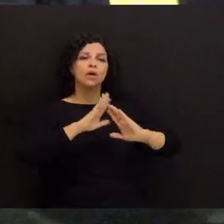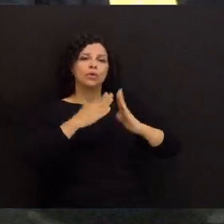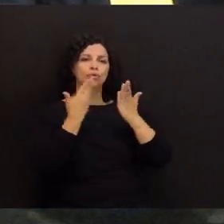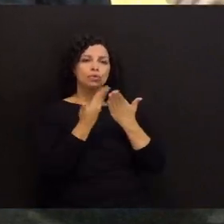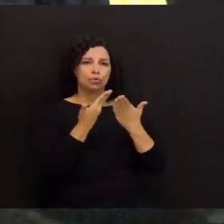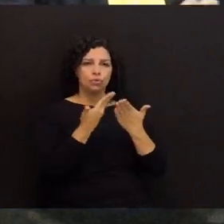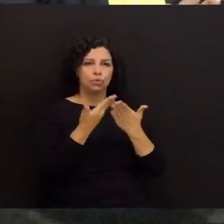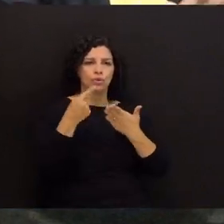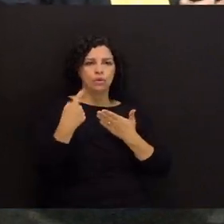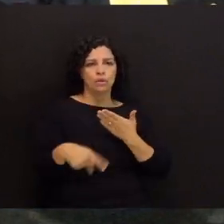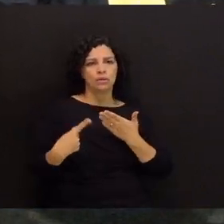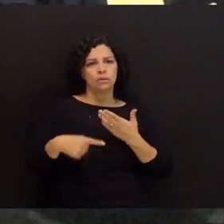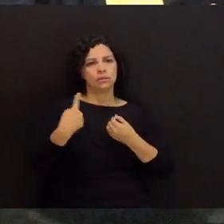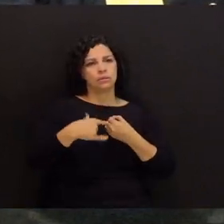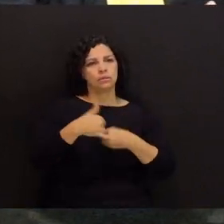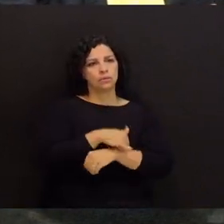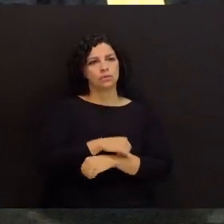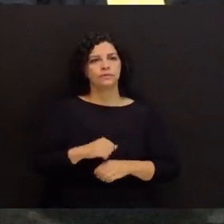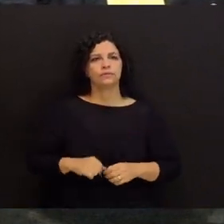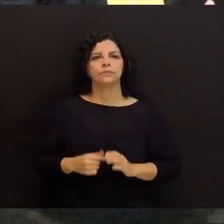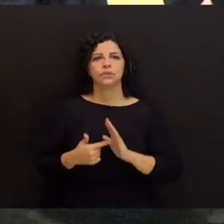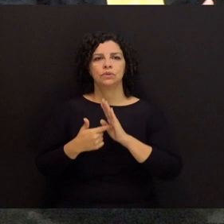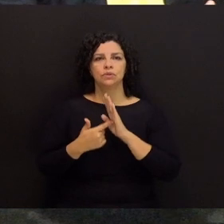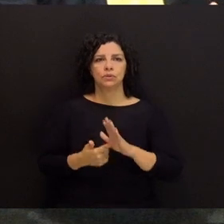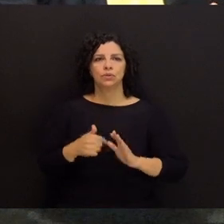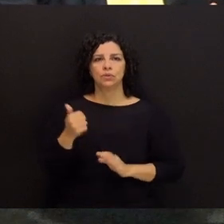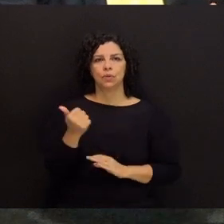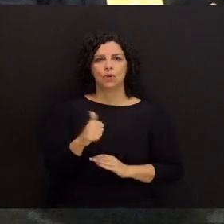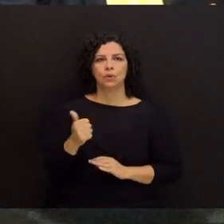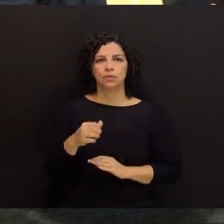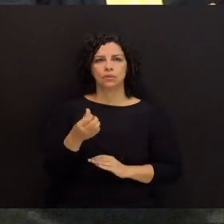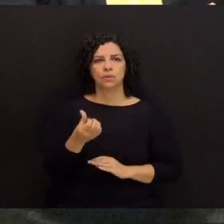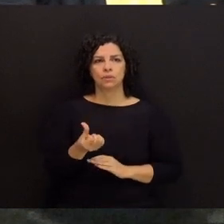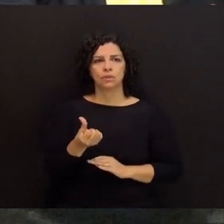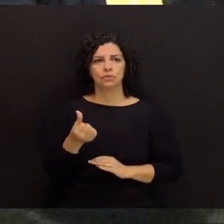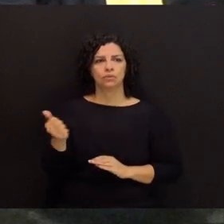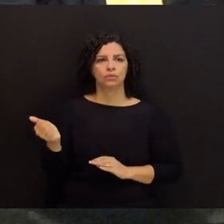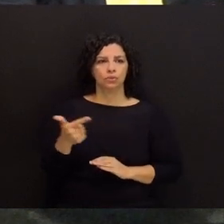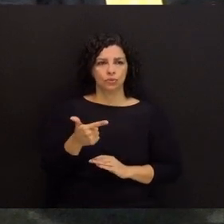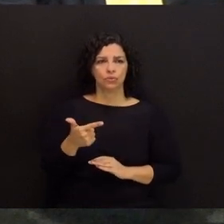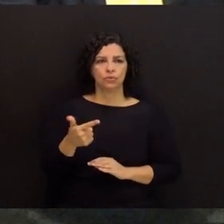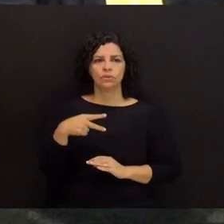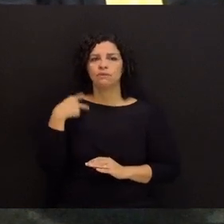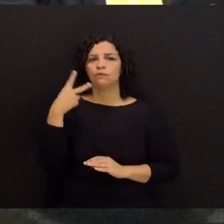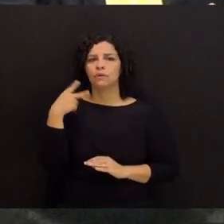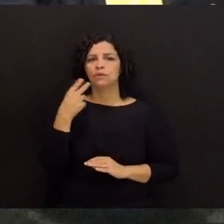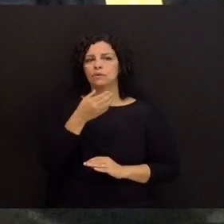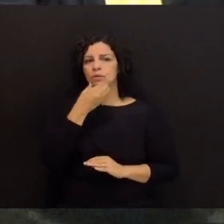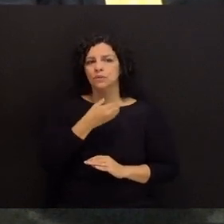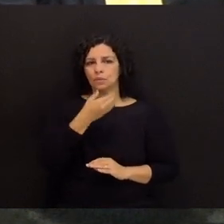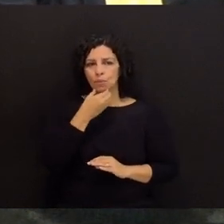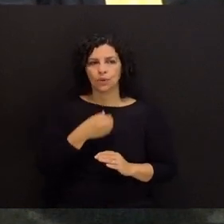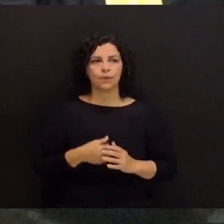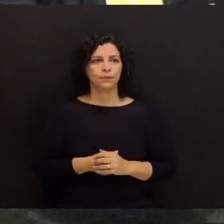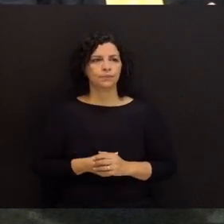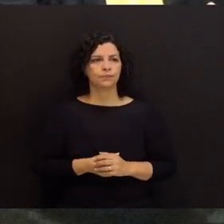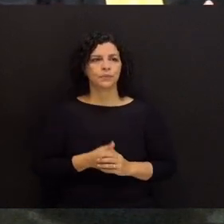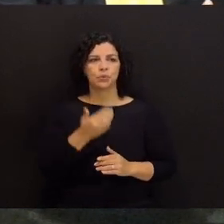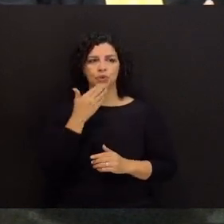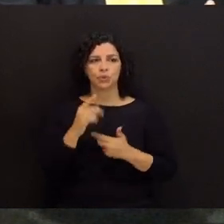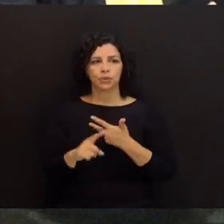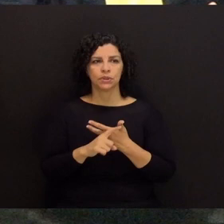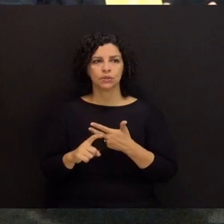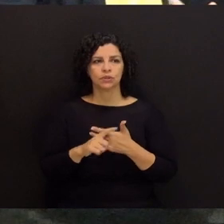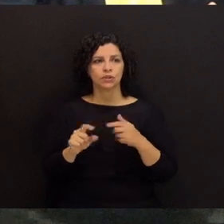do nosso município indicação 11.612 do Vereador Samuel Pinheiro ao